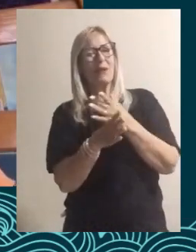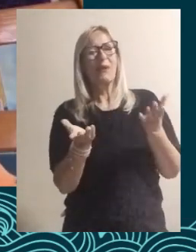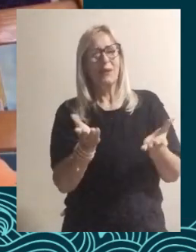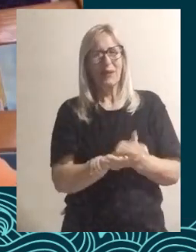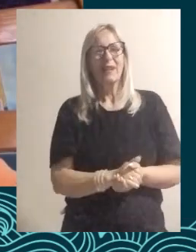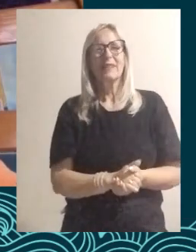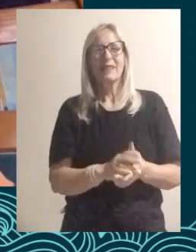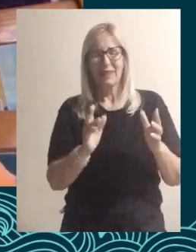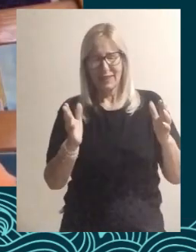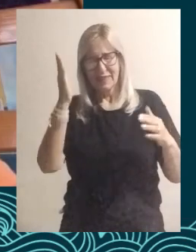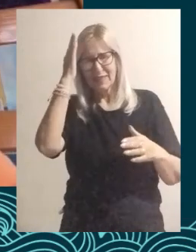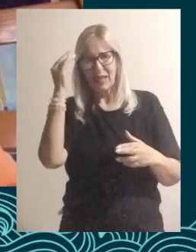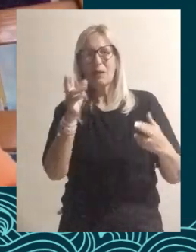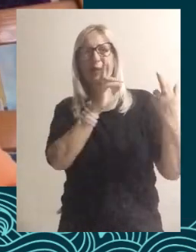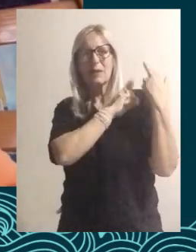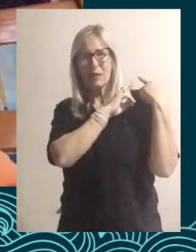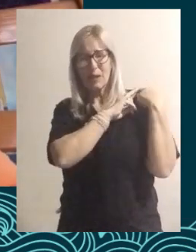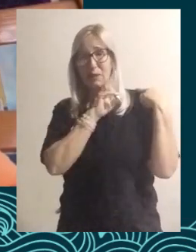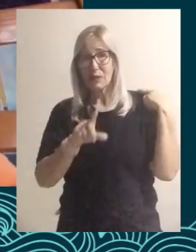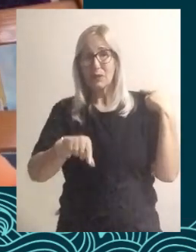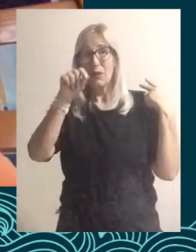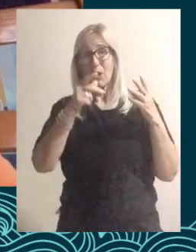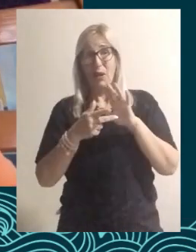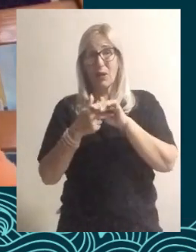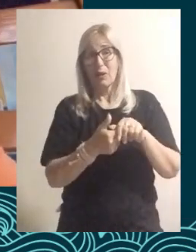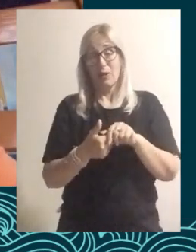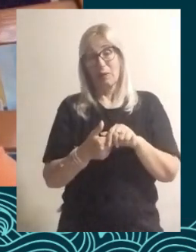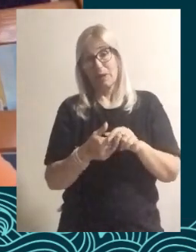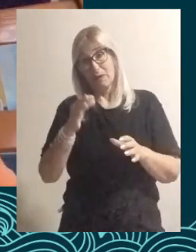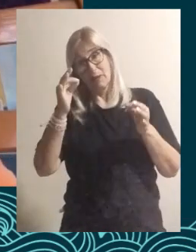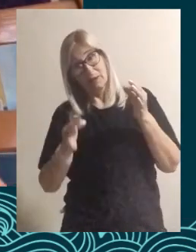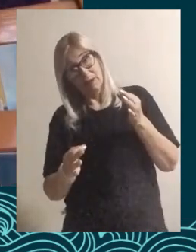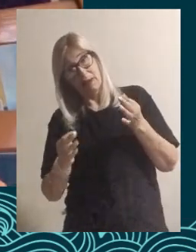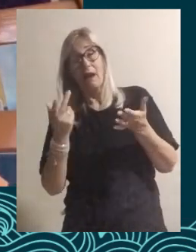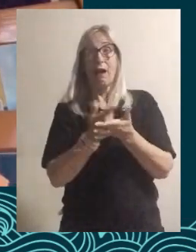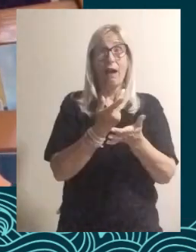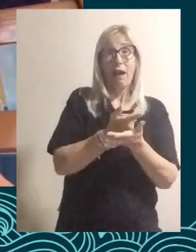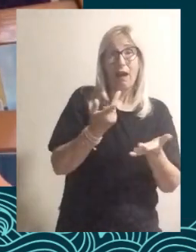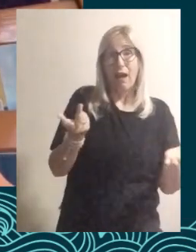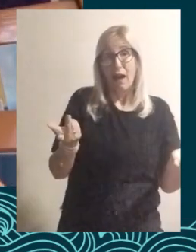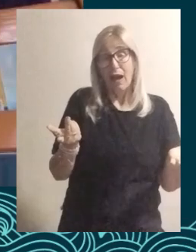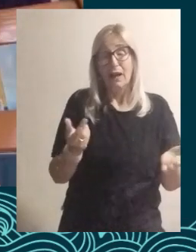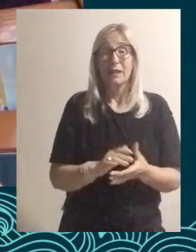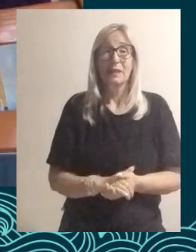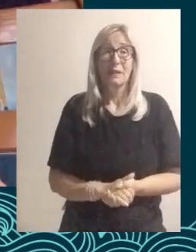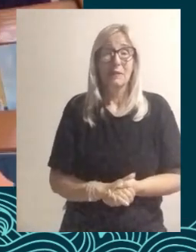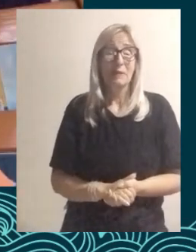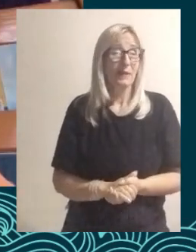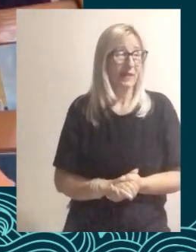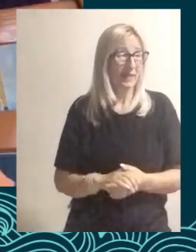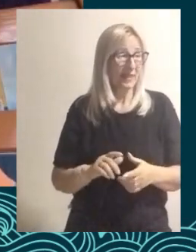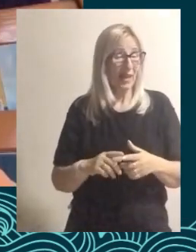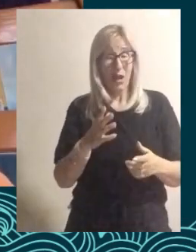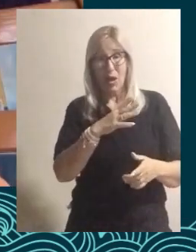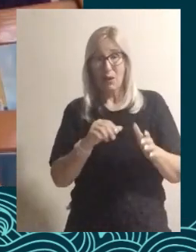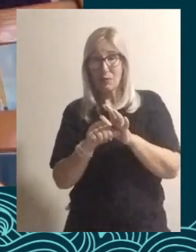Elas estão prontas. Sabem assumir responsabilidades, sabem tomar decisões, nem sempre vão ser as certas, talvez seja um pouco como no